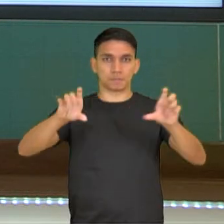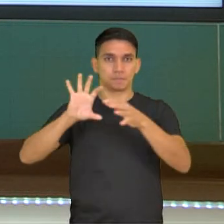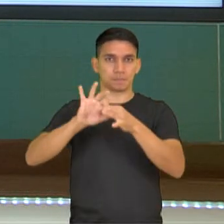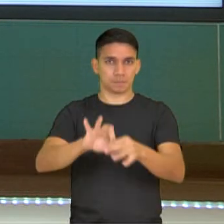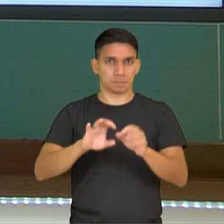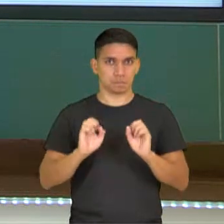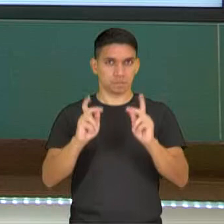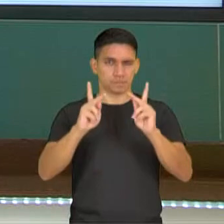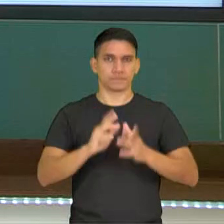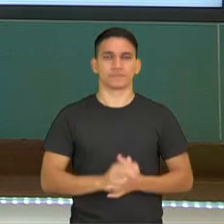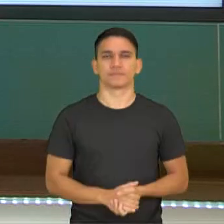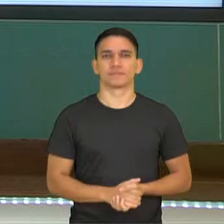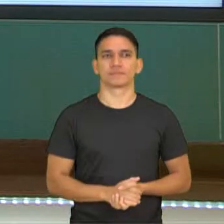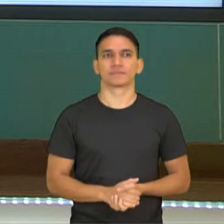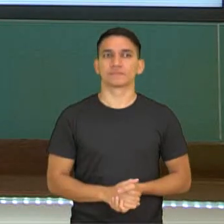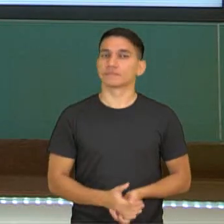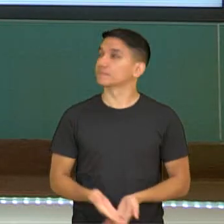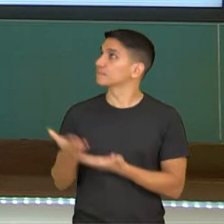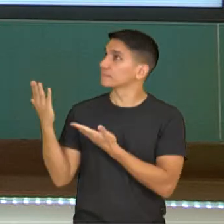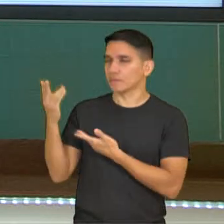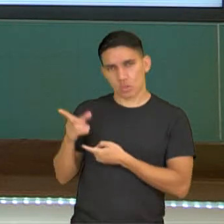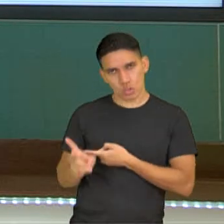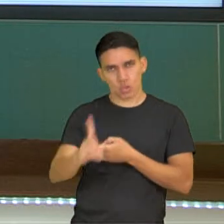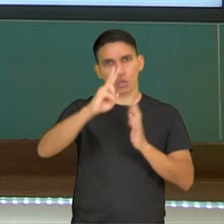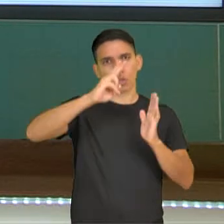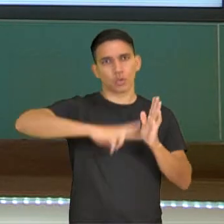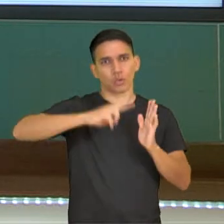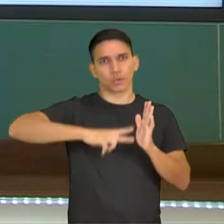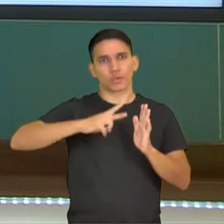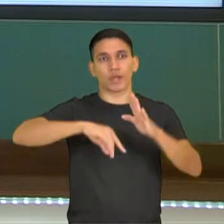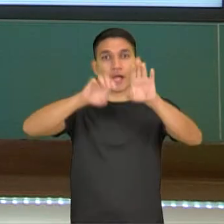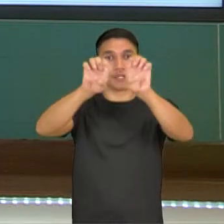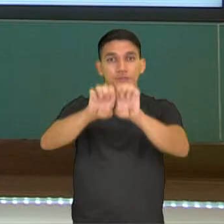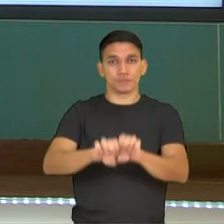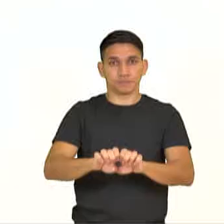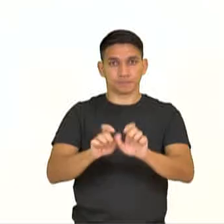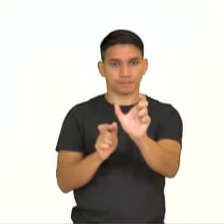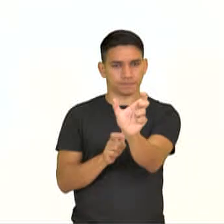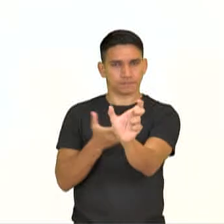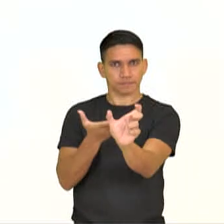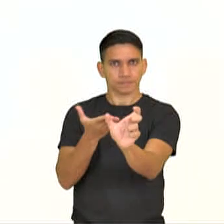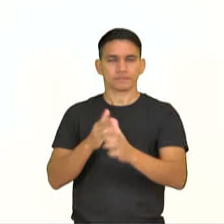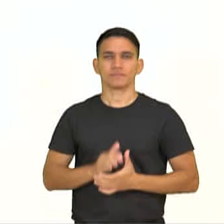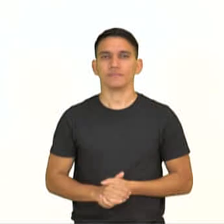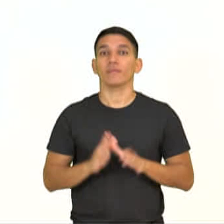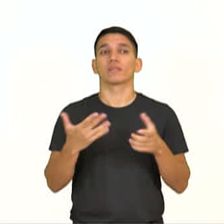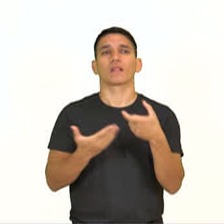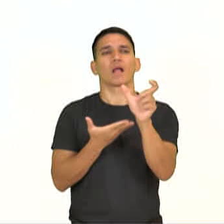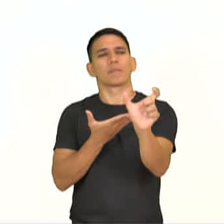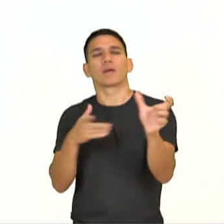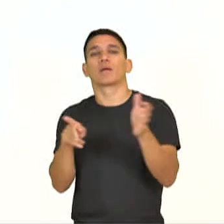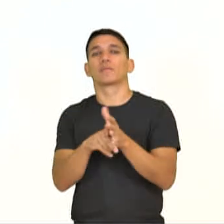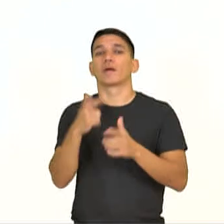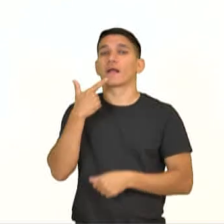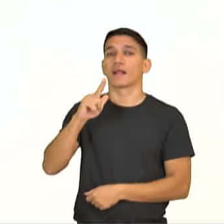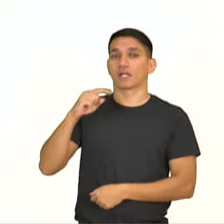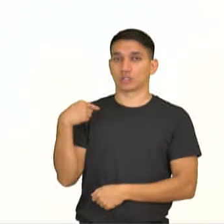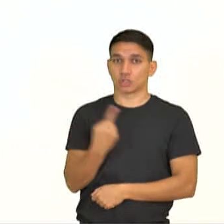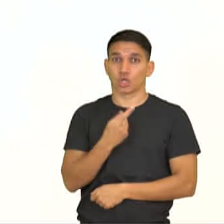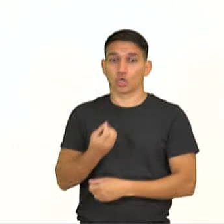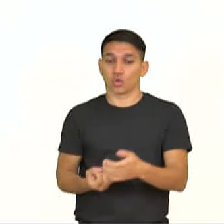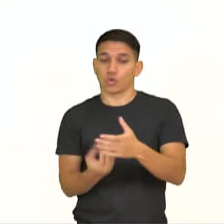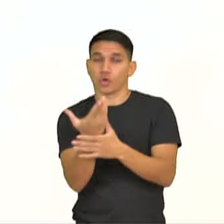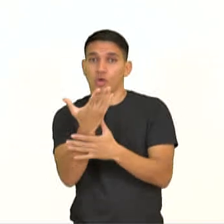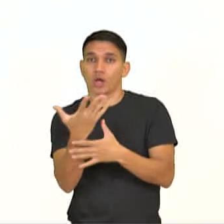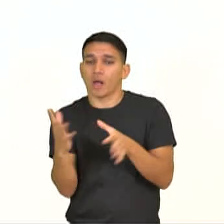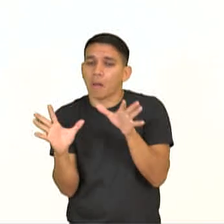contexto, certo? Então, vamos continuar aqui estudando a estrutura das palavras. Então, as palavras de nossa língua são formadas pela